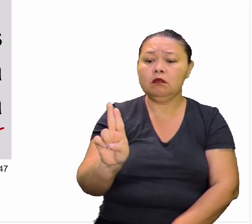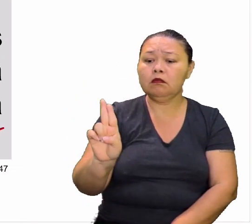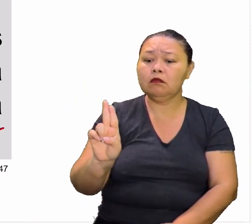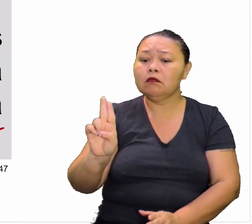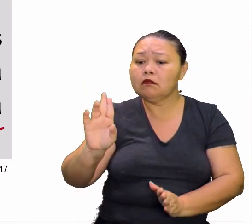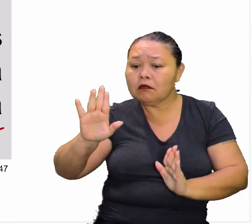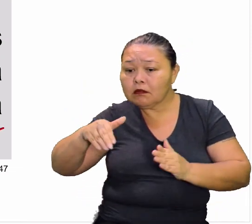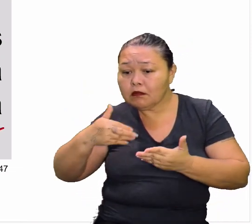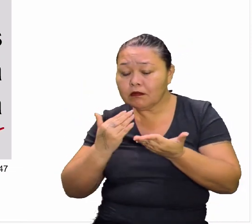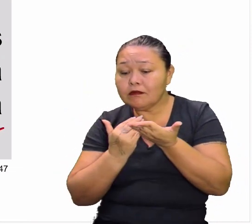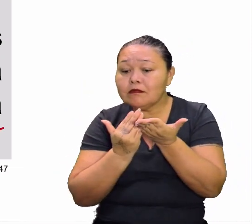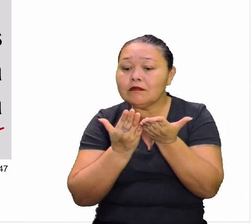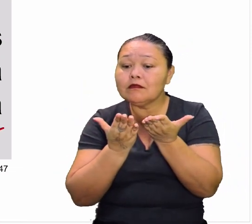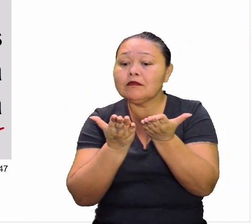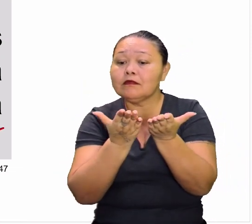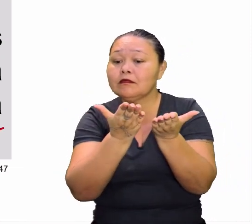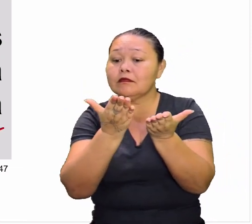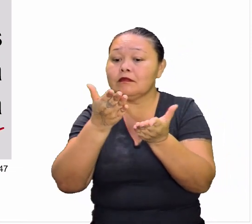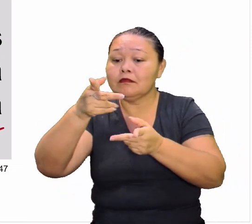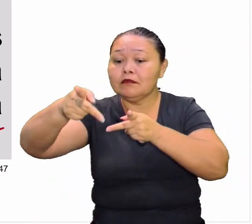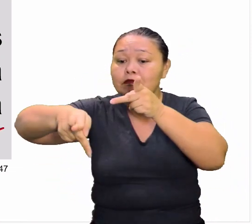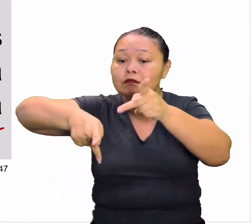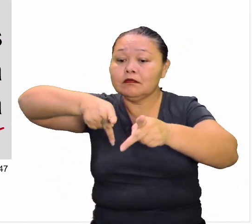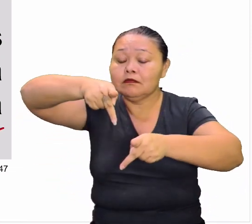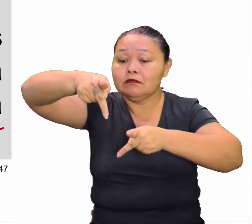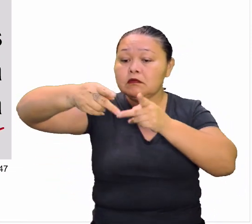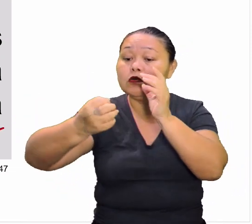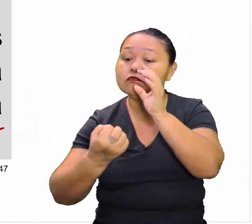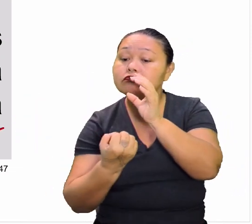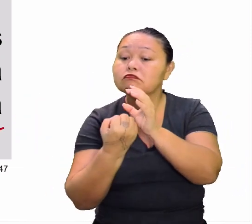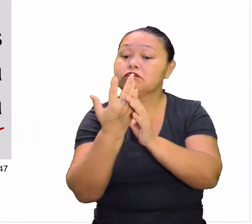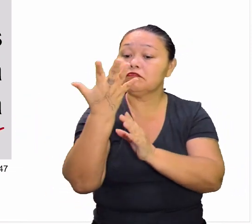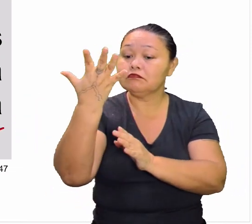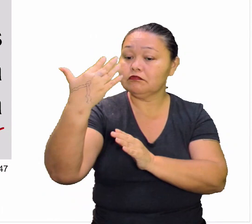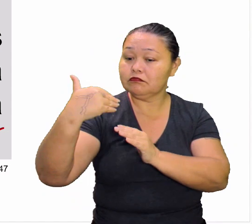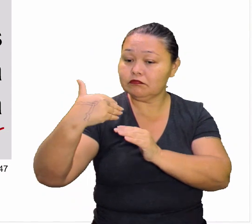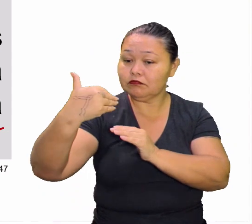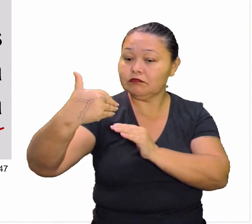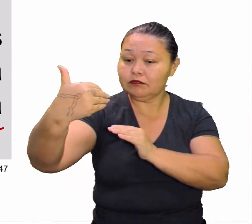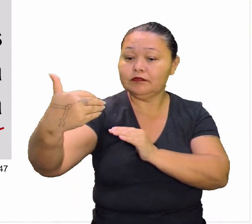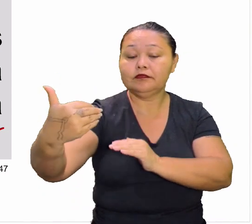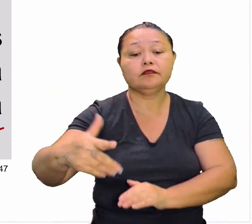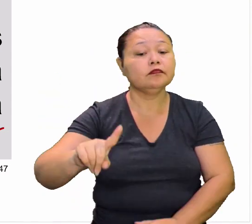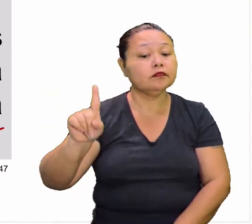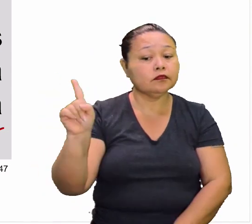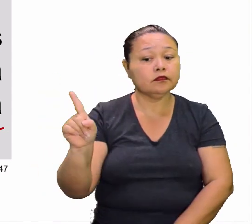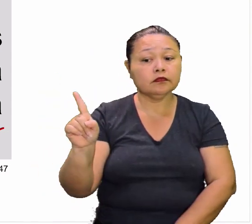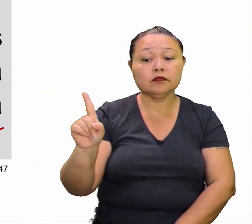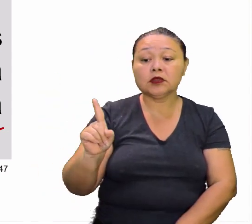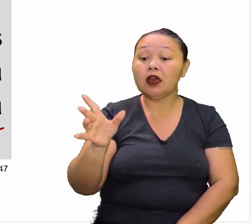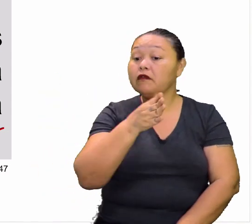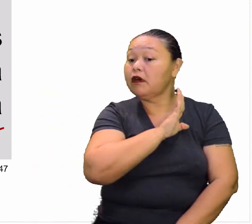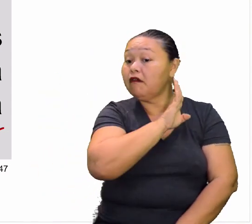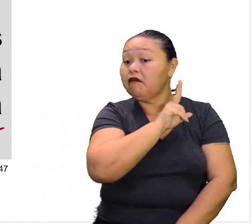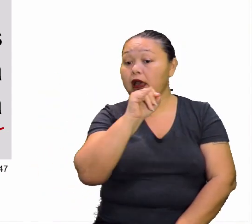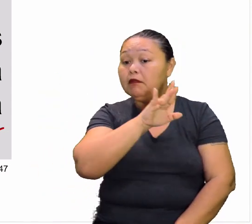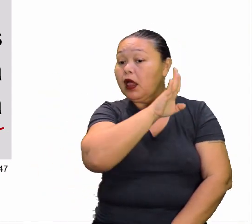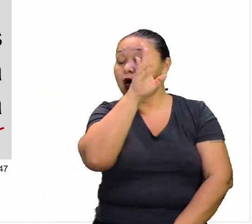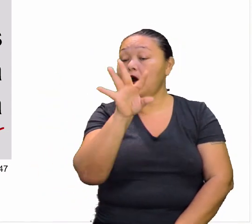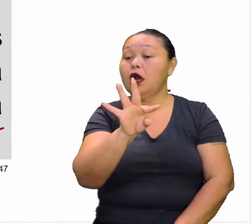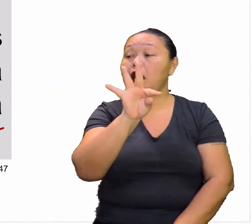denominada como o berço da civilização. Cara, você vai para a Turquia, por